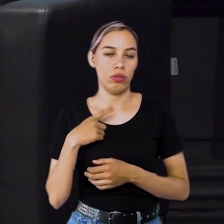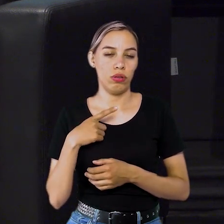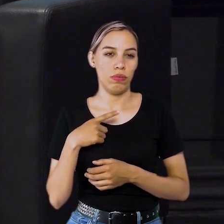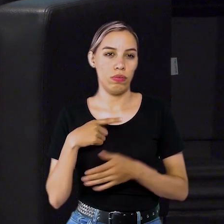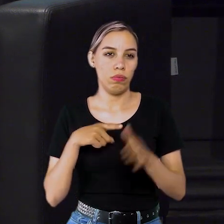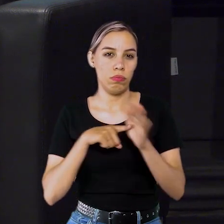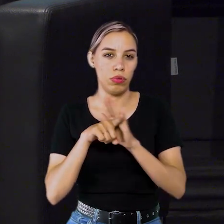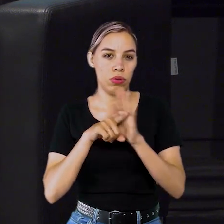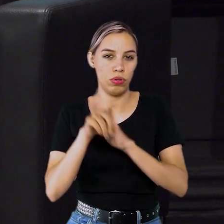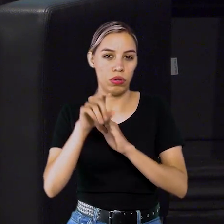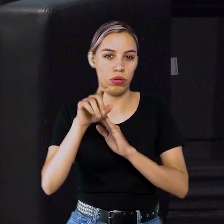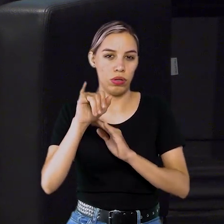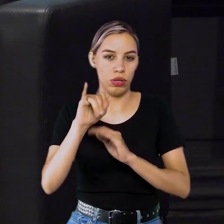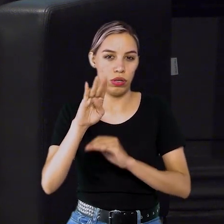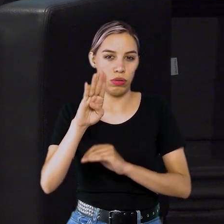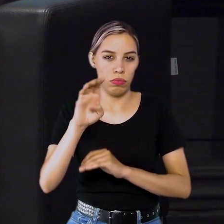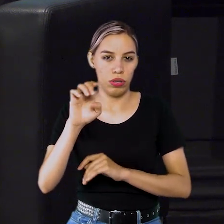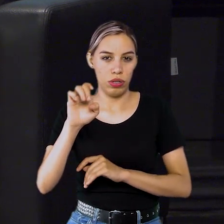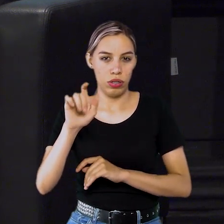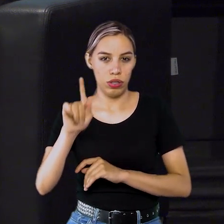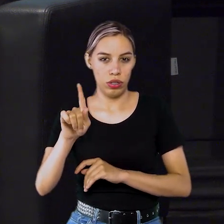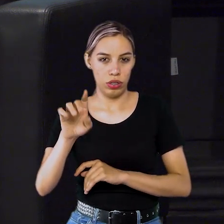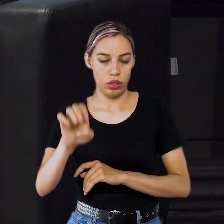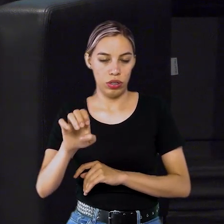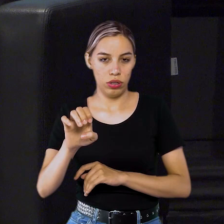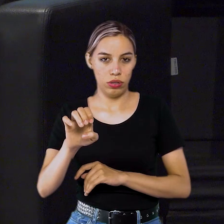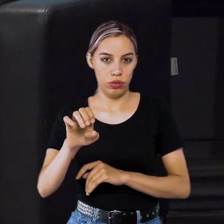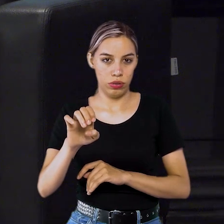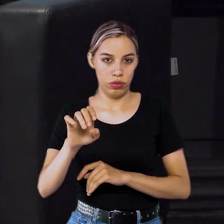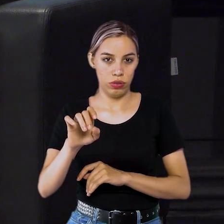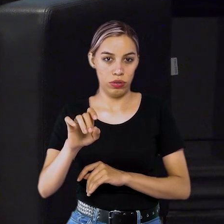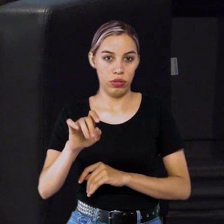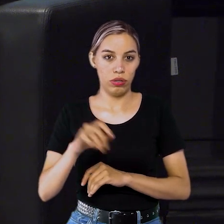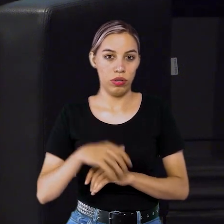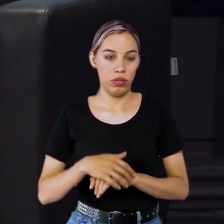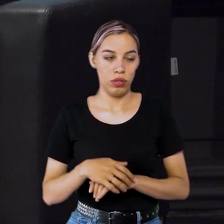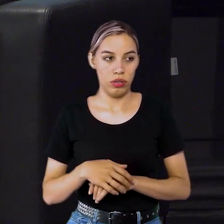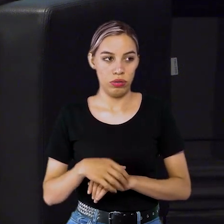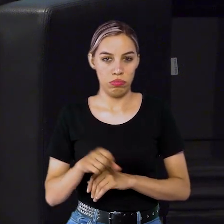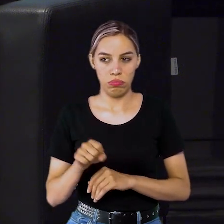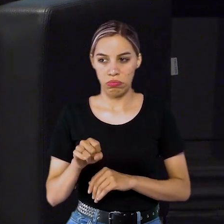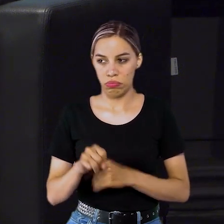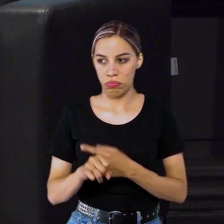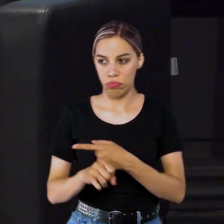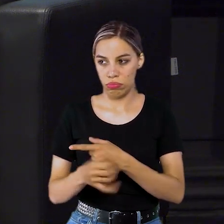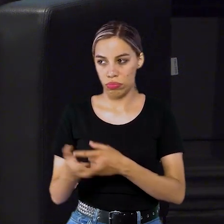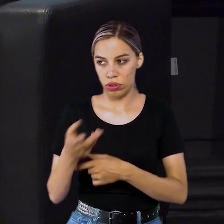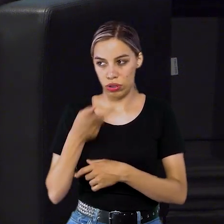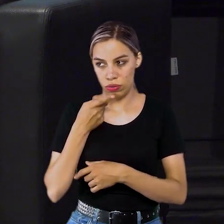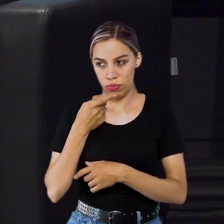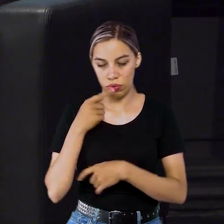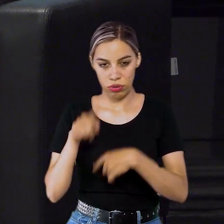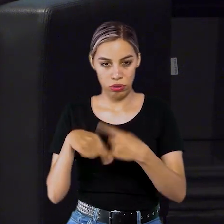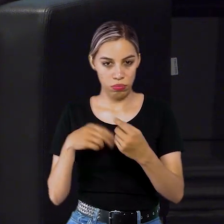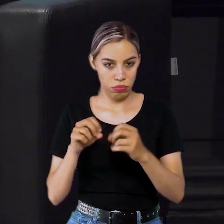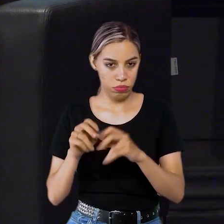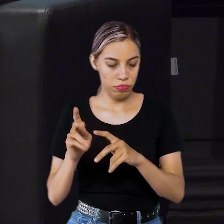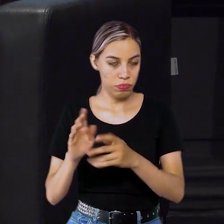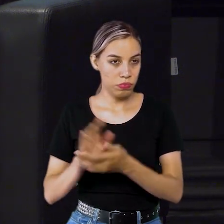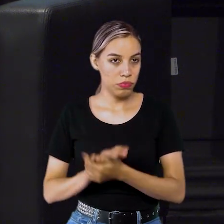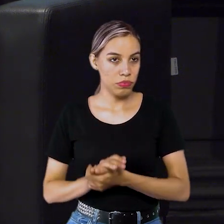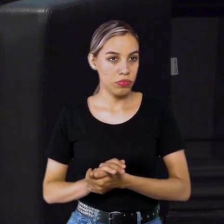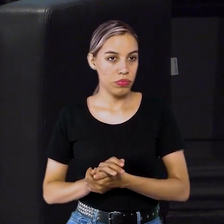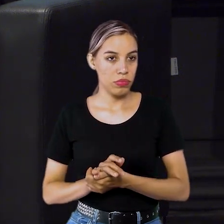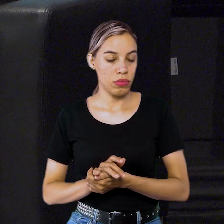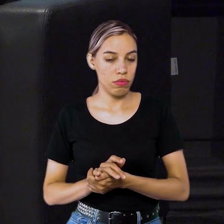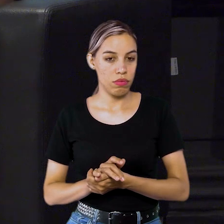IBGE, que trouxe toda essa questão. E aí, se meu amor quiser comentar depois melhor aí, que